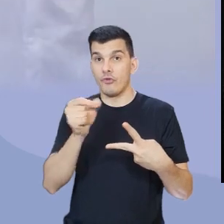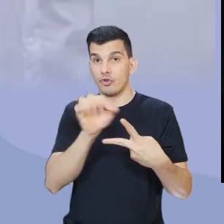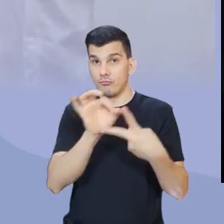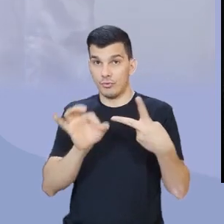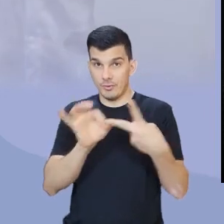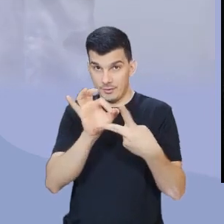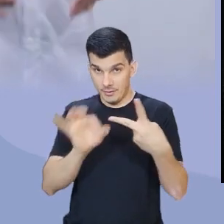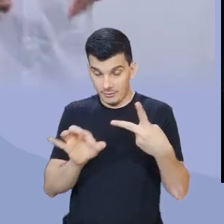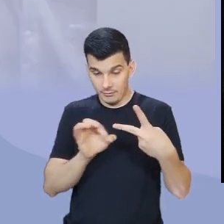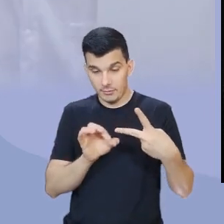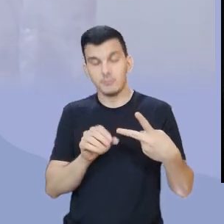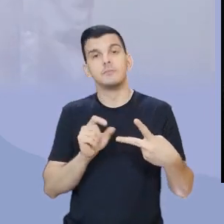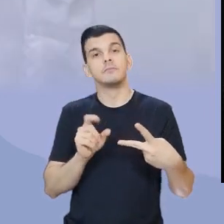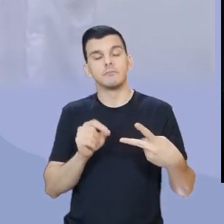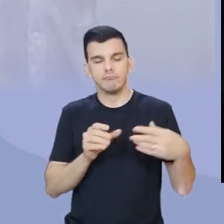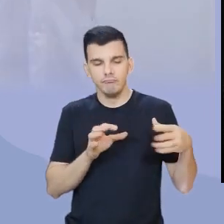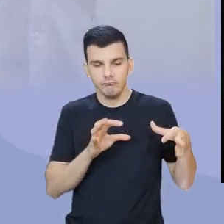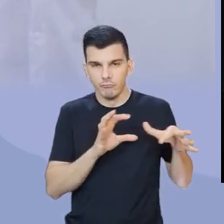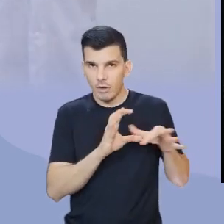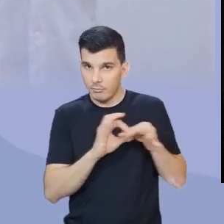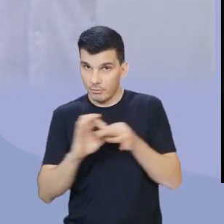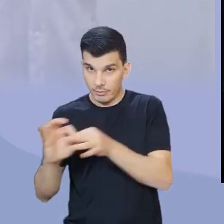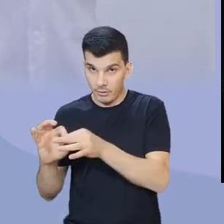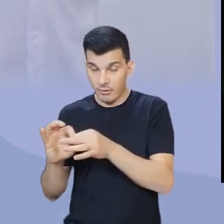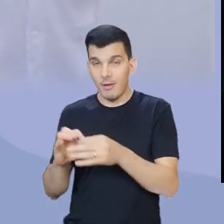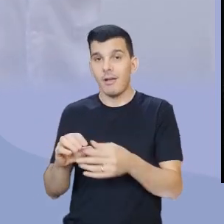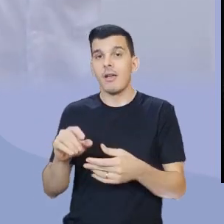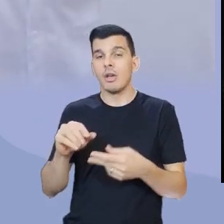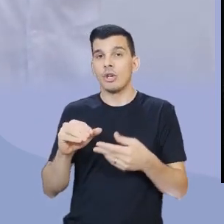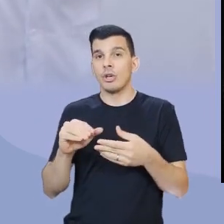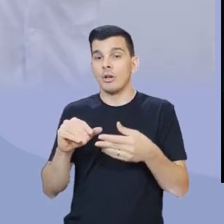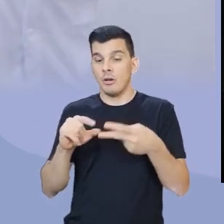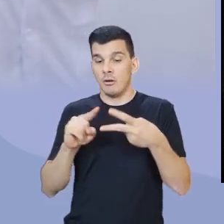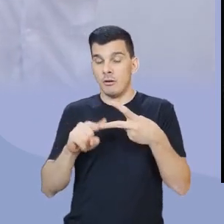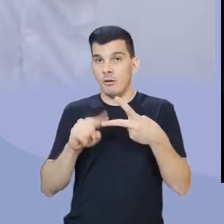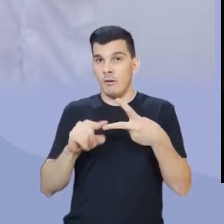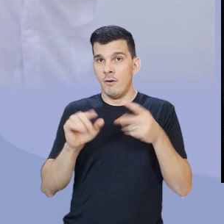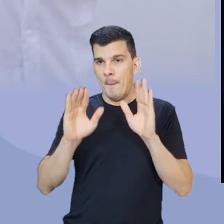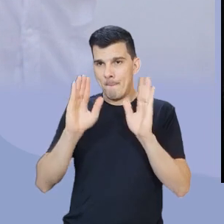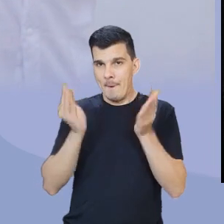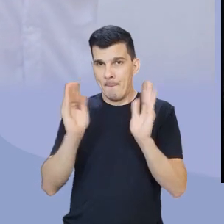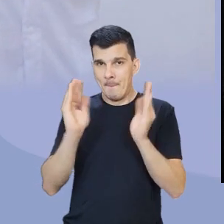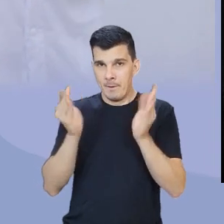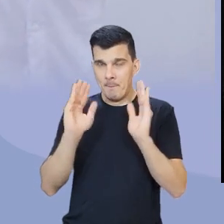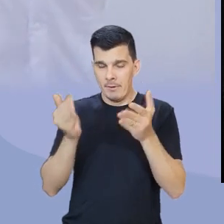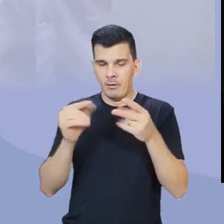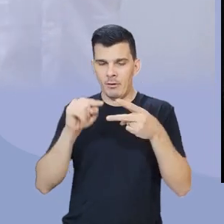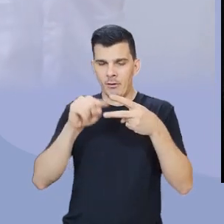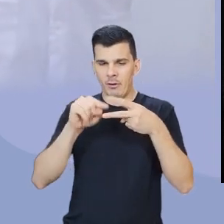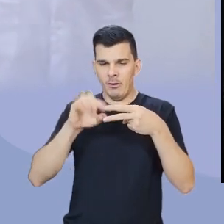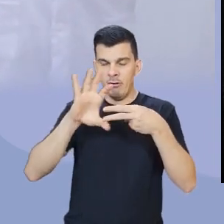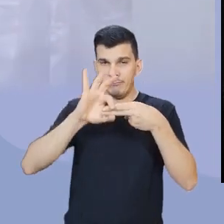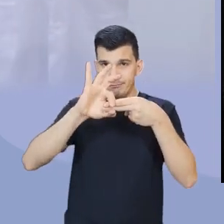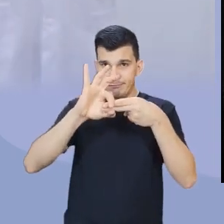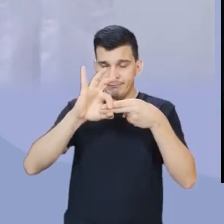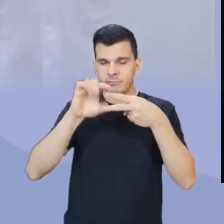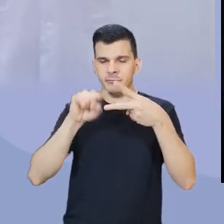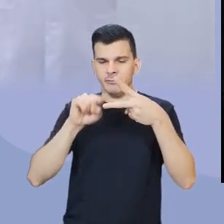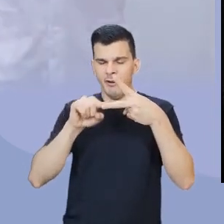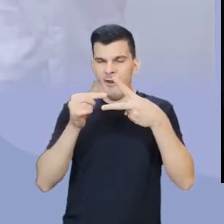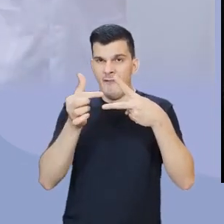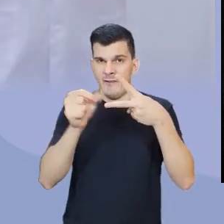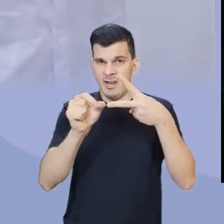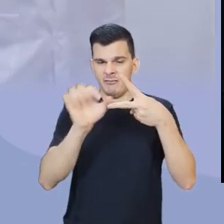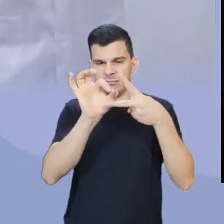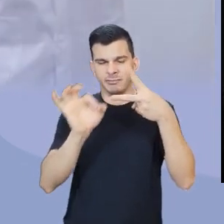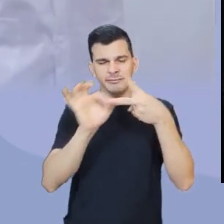dessa cadeia produtiva, dentro desse 64%, por isso que tem um parênteses ali, que está dentro desse 64%, a gente